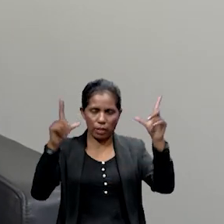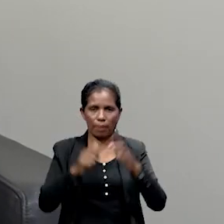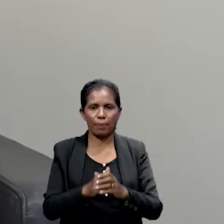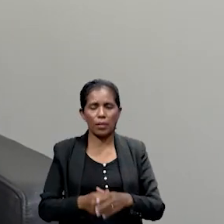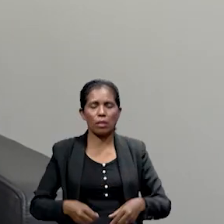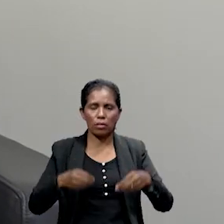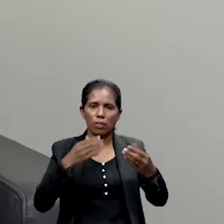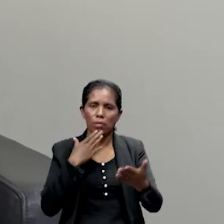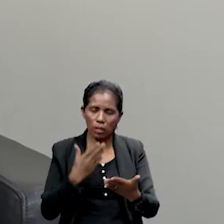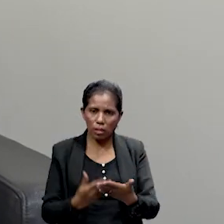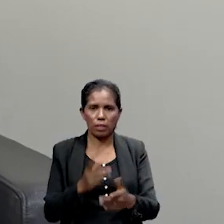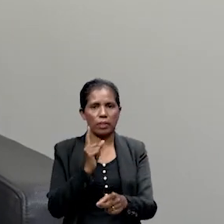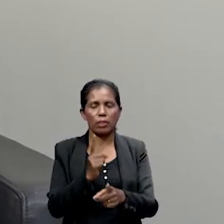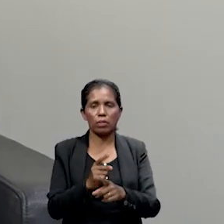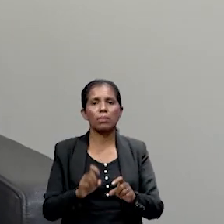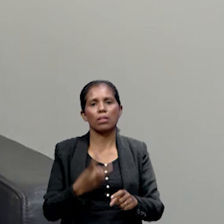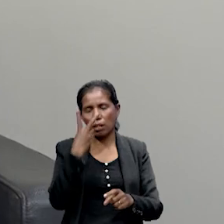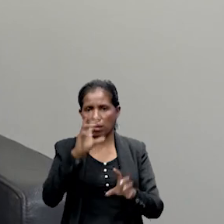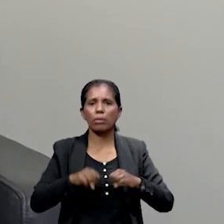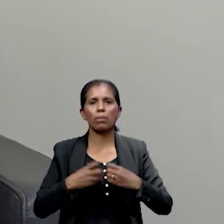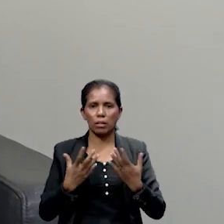tratados e mostrarei o ensaio